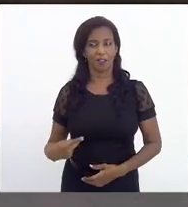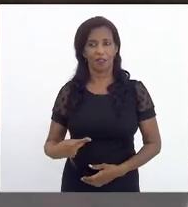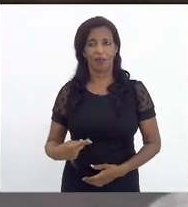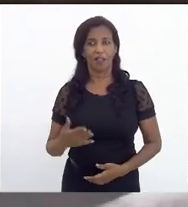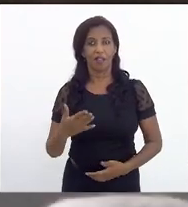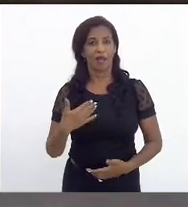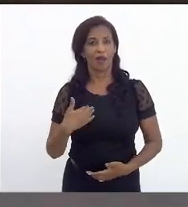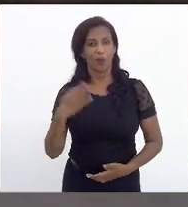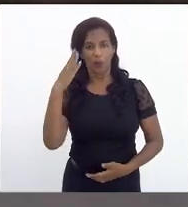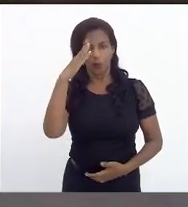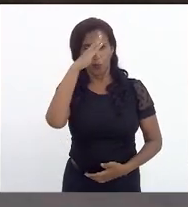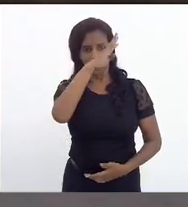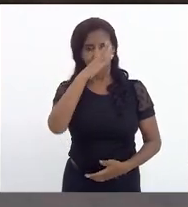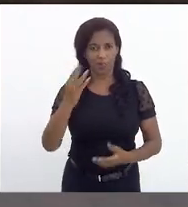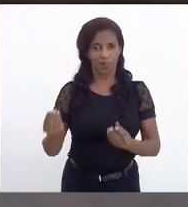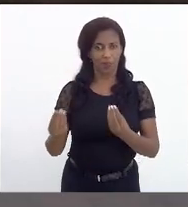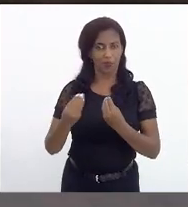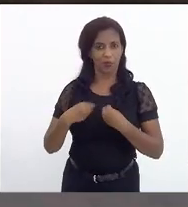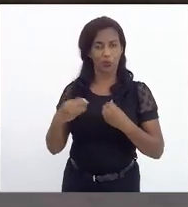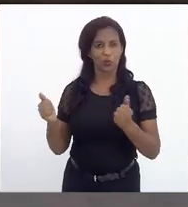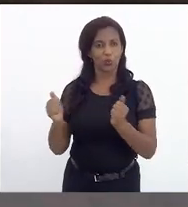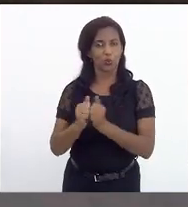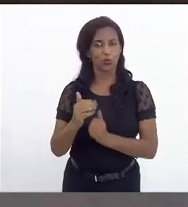minha pessoa, junto à Marinha.